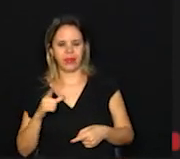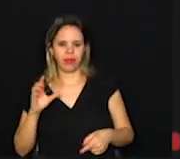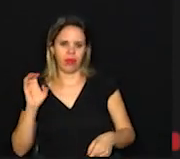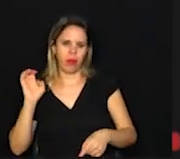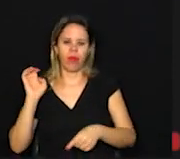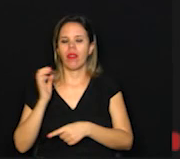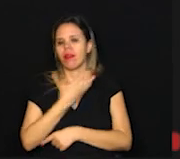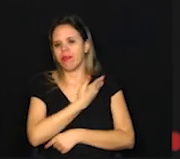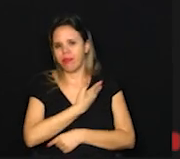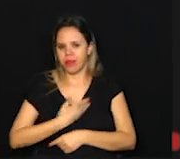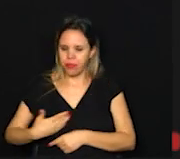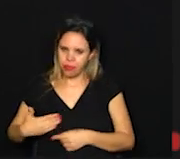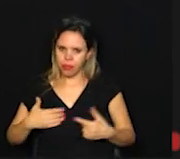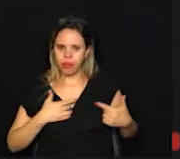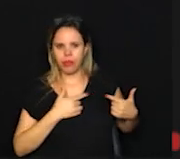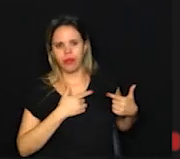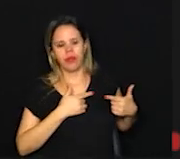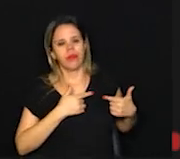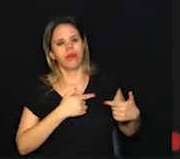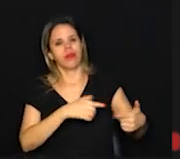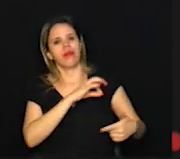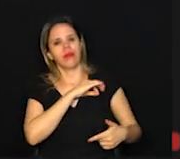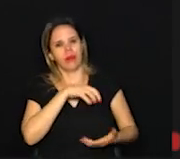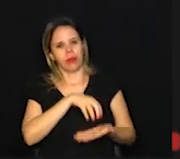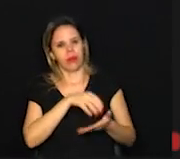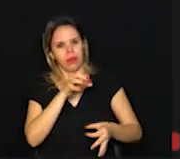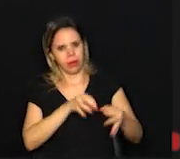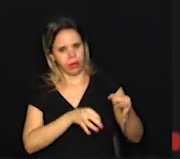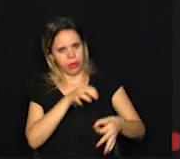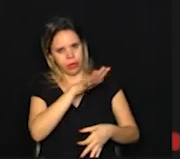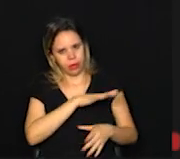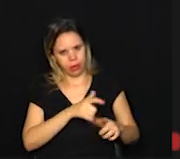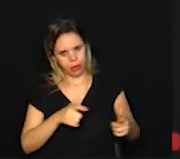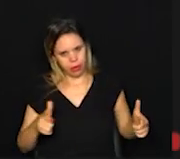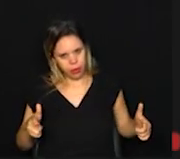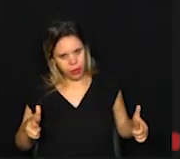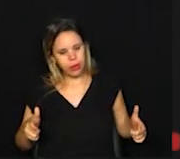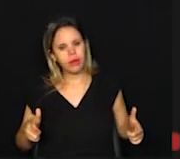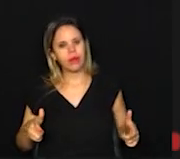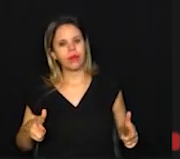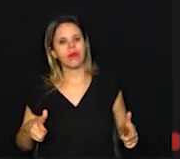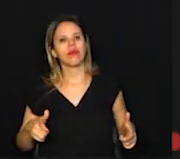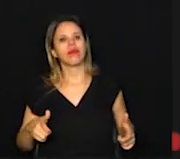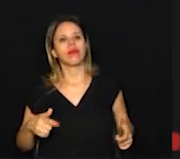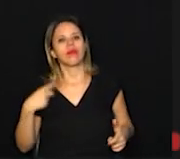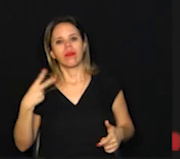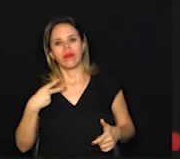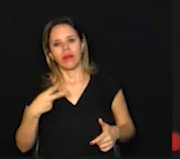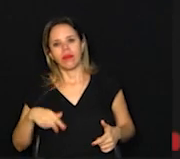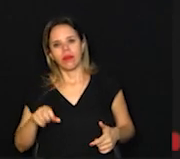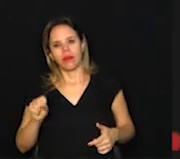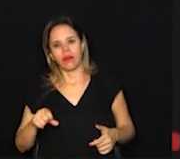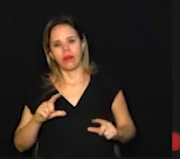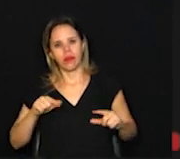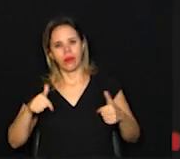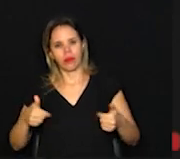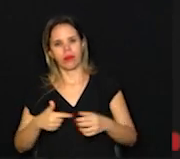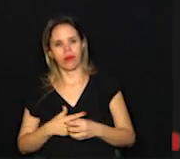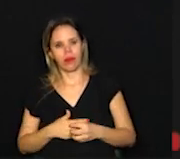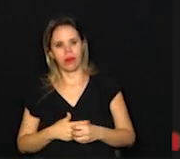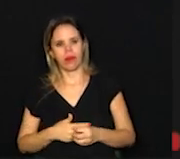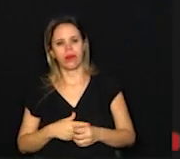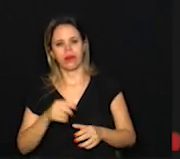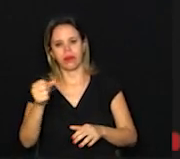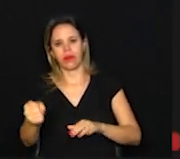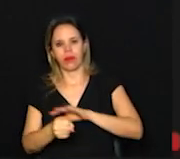brasileiro, as Forças Armadas, o sistema judiciário, uma maioria parlamentar, sim, agiu para